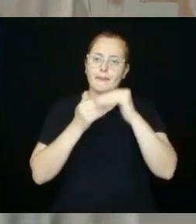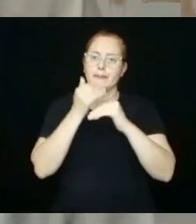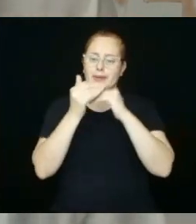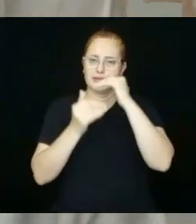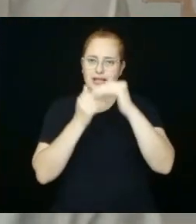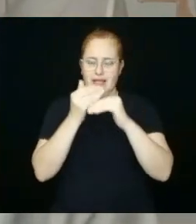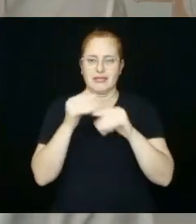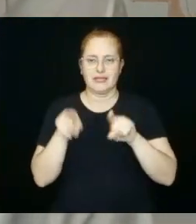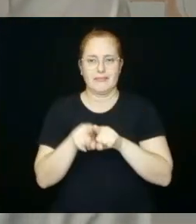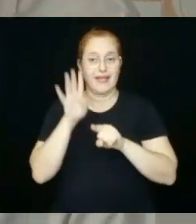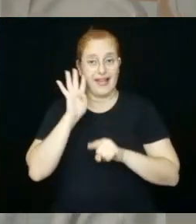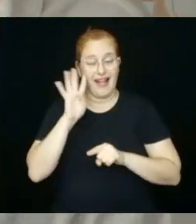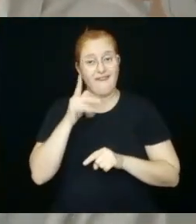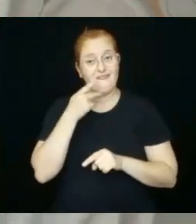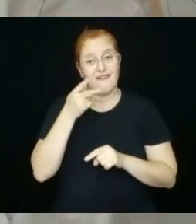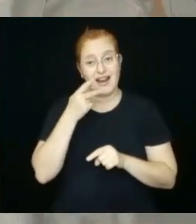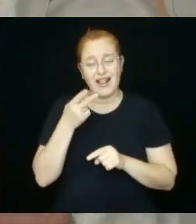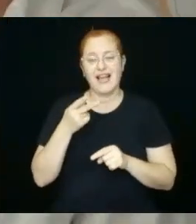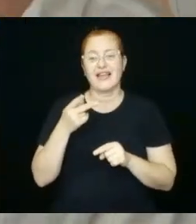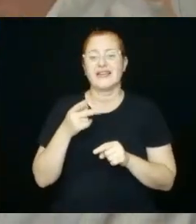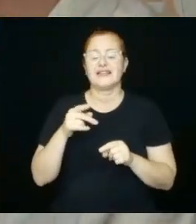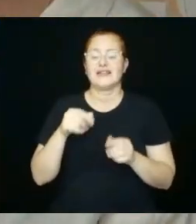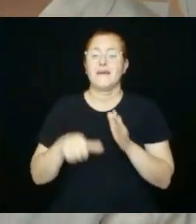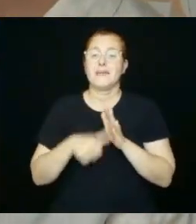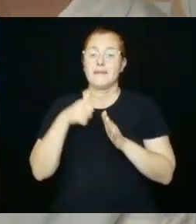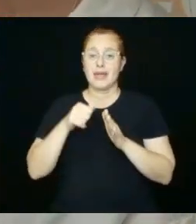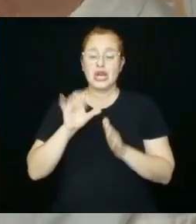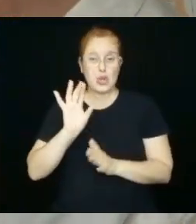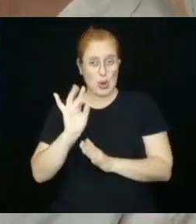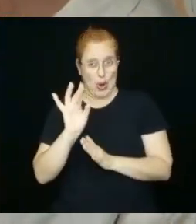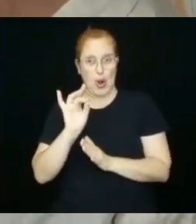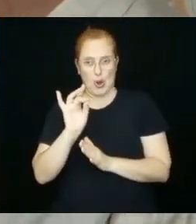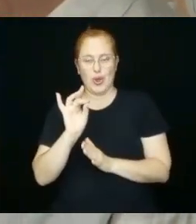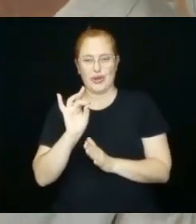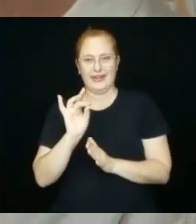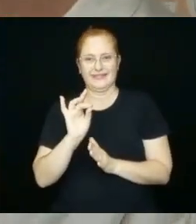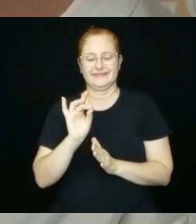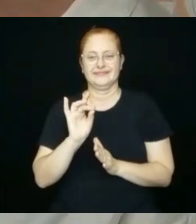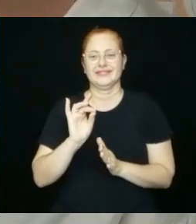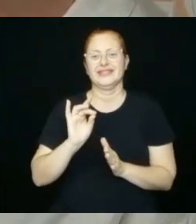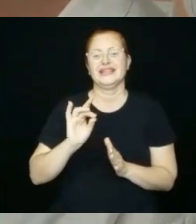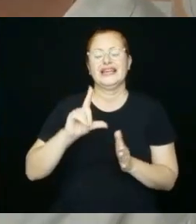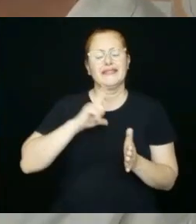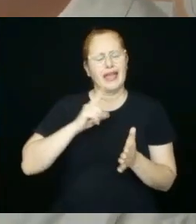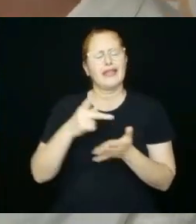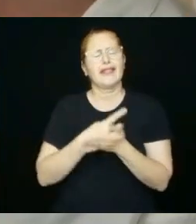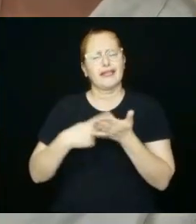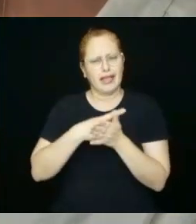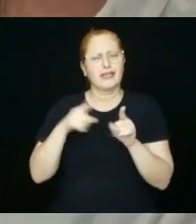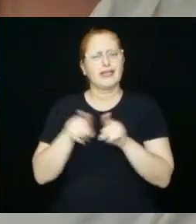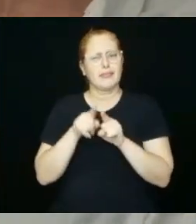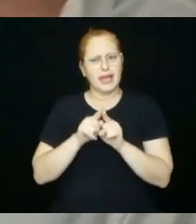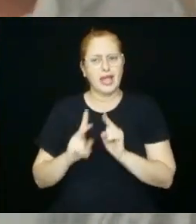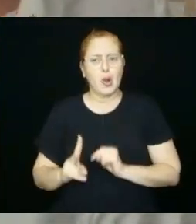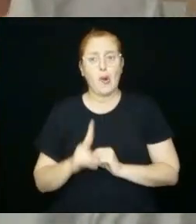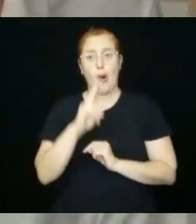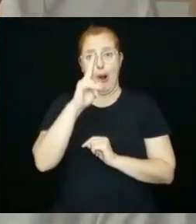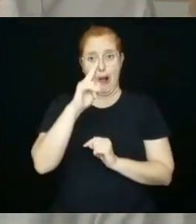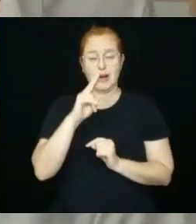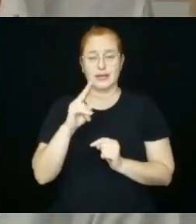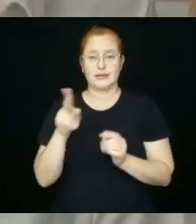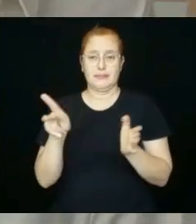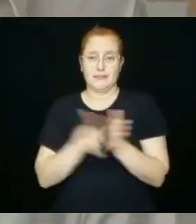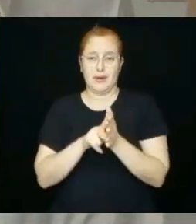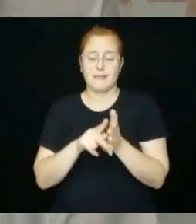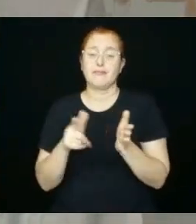aqui também acho que é legal de falar. Porque primeiro colou e era uma folha inteira, né? E aqui também tem desenho, tem recortes nesse próprio papel,